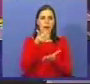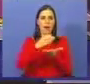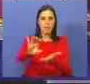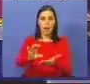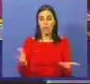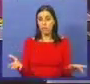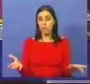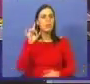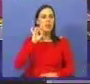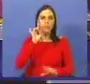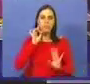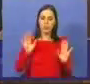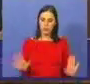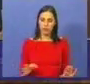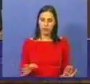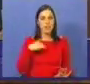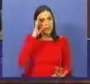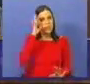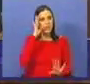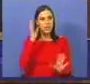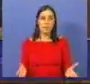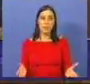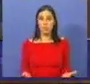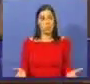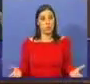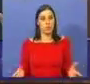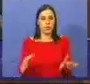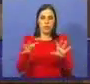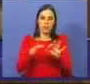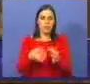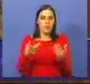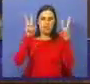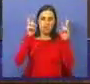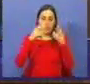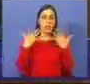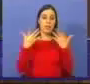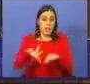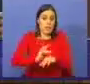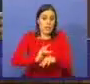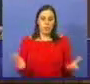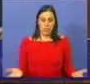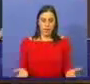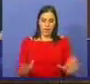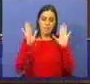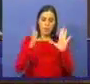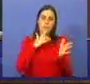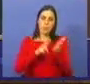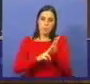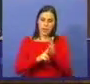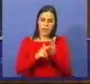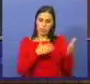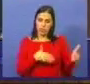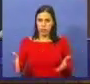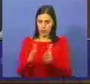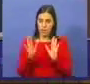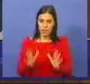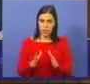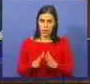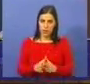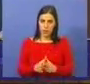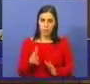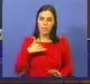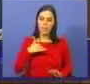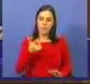E acho que é importante que saibamos, porque se trata de uma matéria de grande sensibilidade, mas também por uma razão estratégica. É